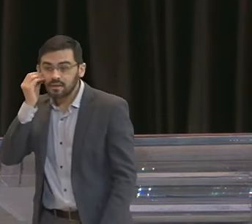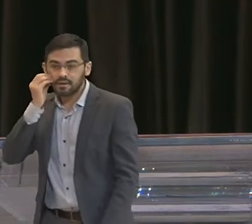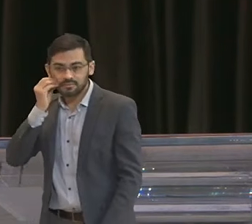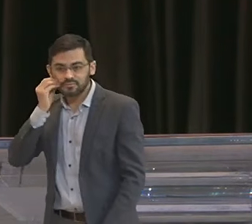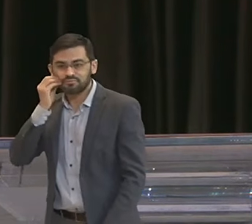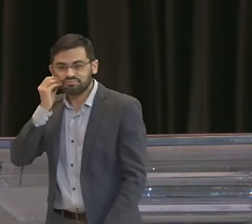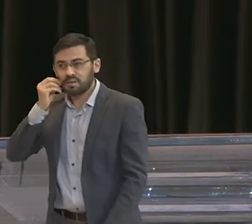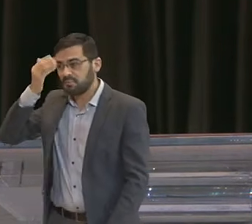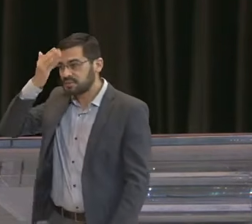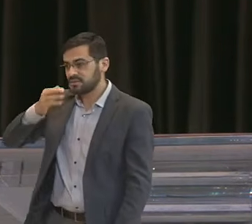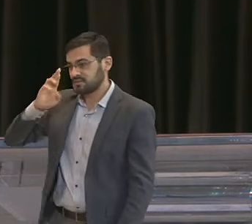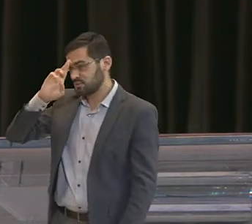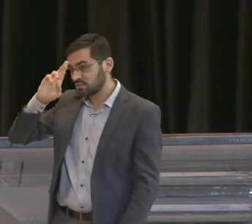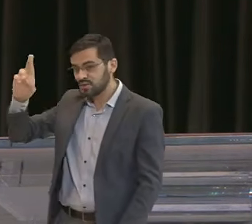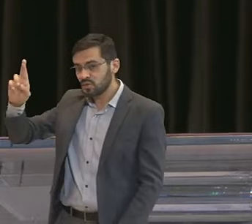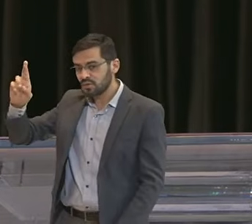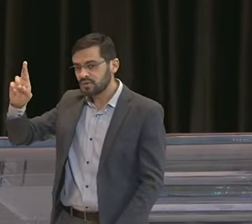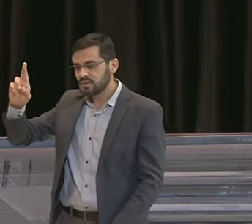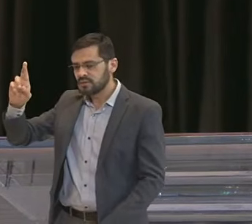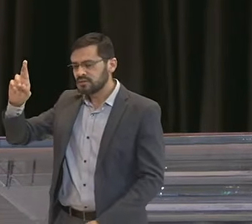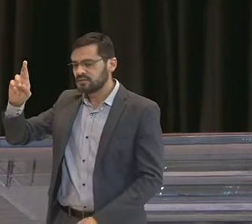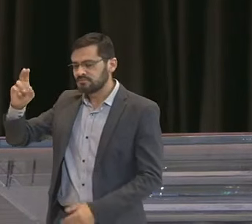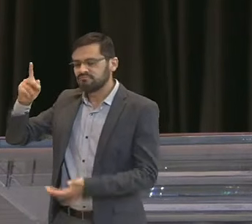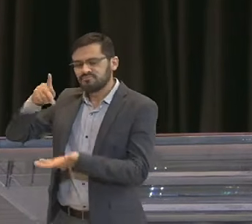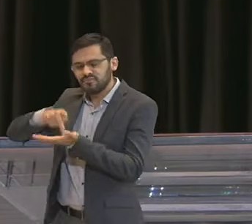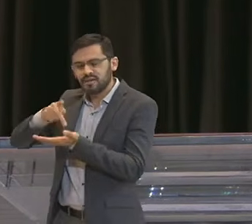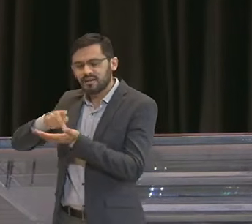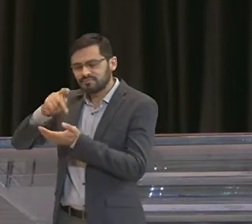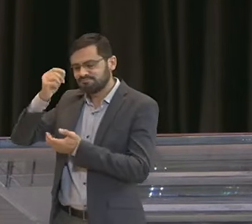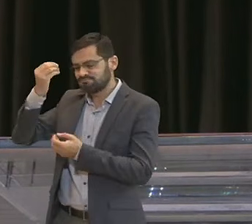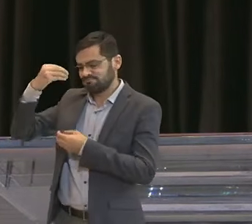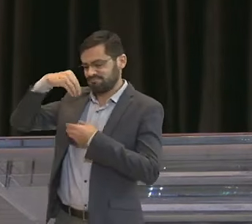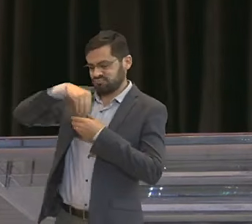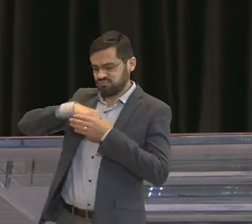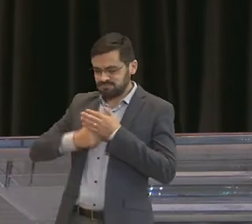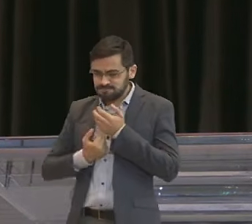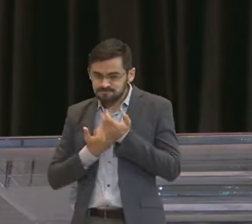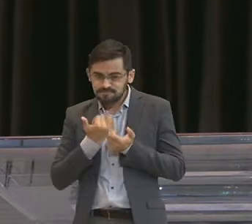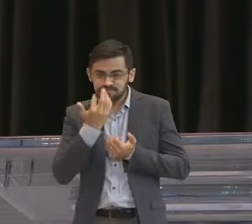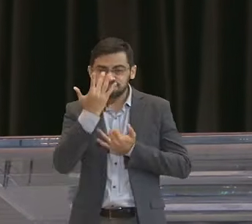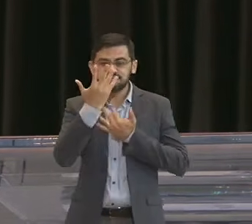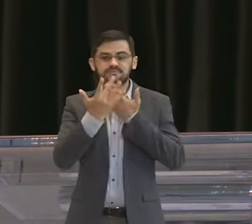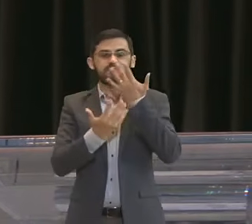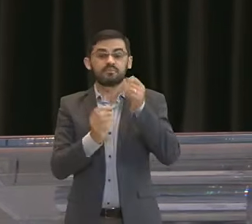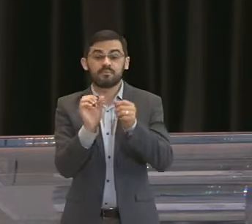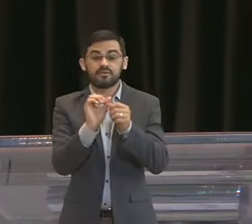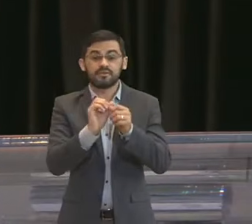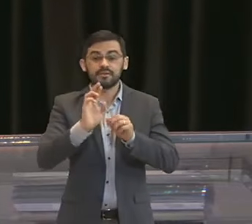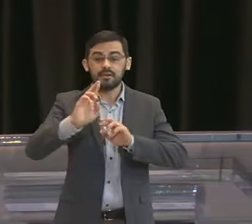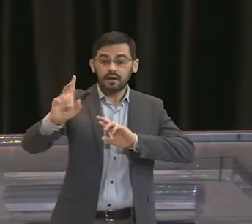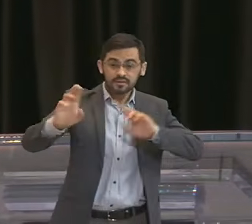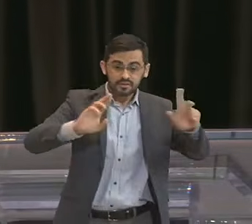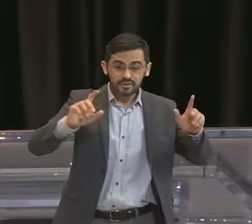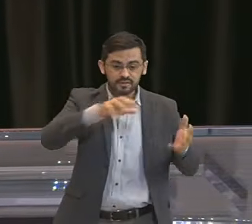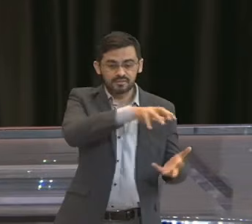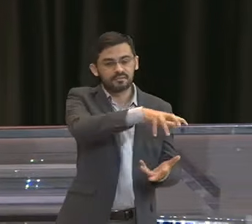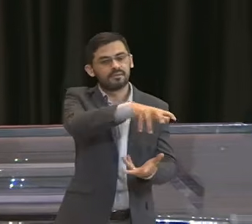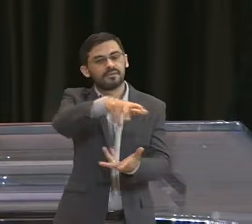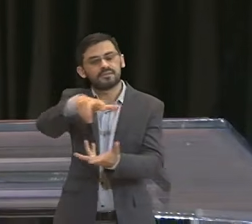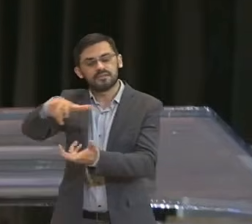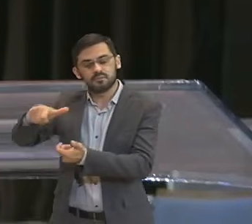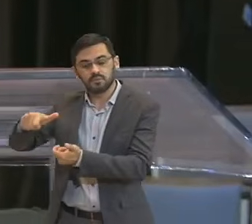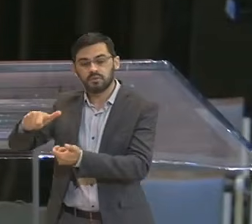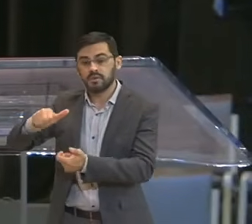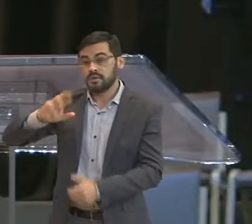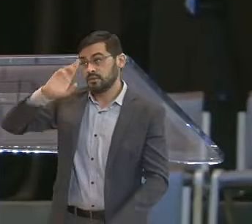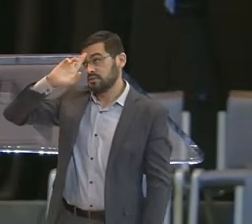de Jesus, e rios de água viva fluem de dentro de nós para fazer diferença nessa terra,